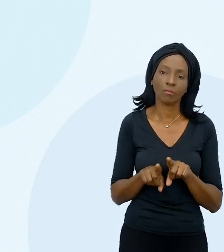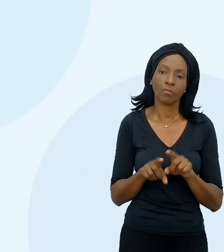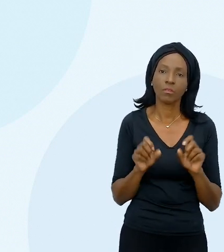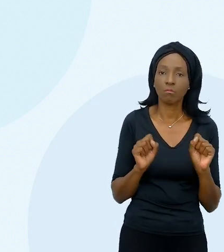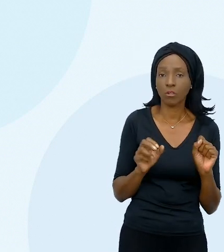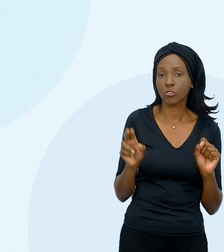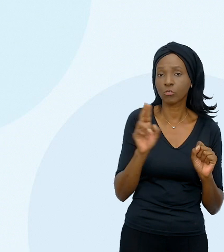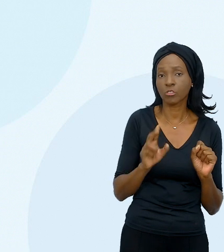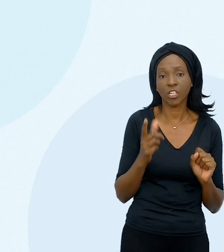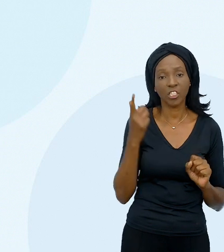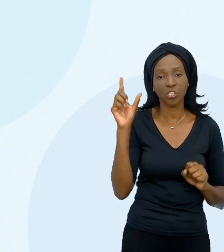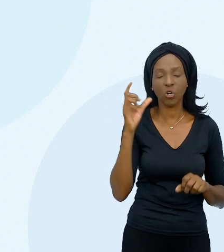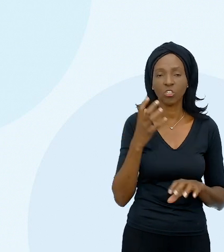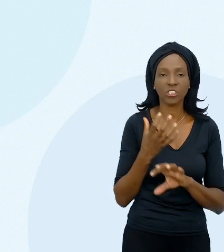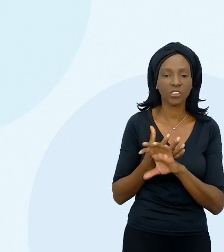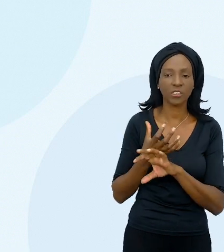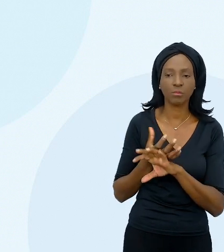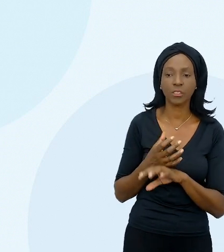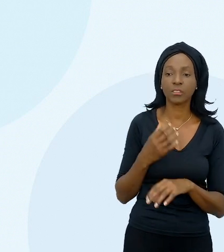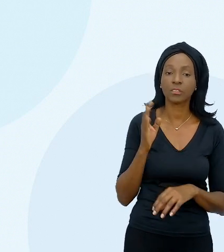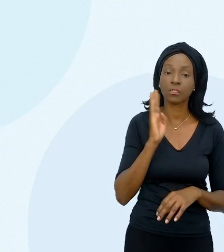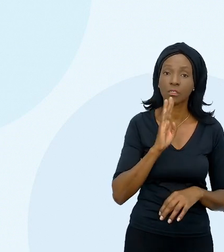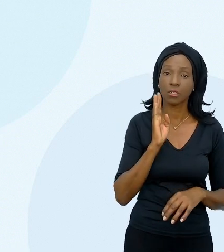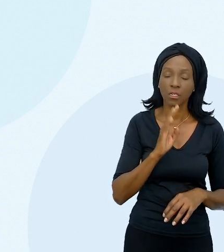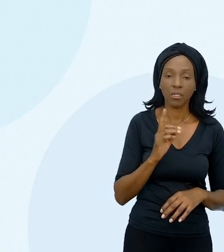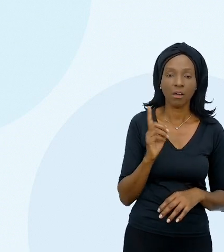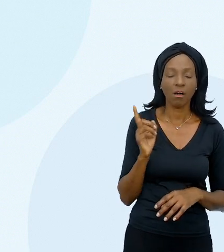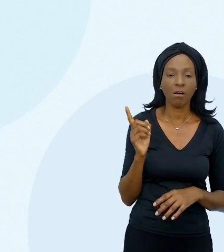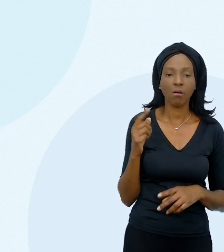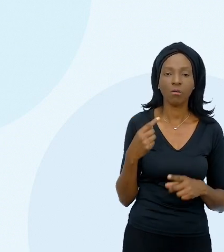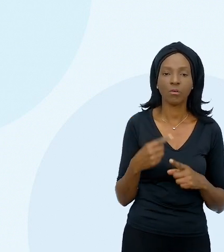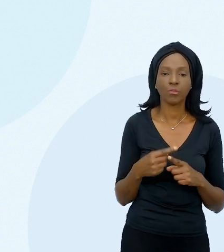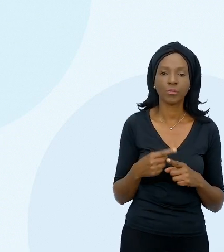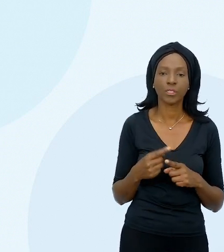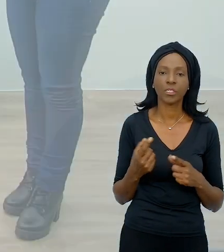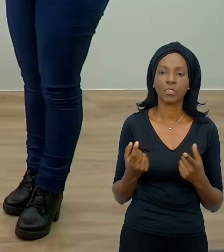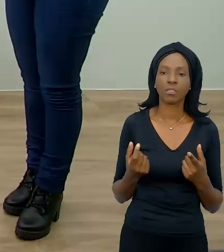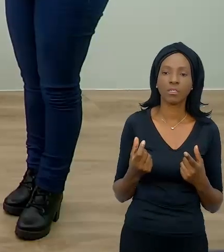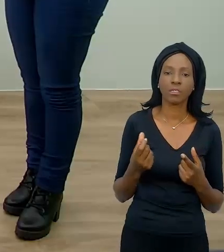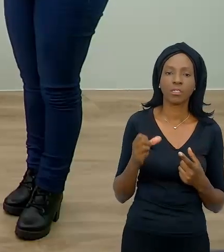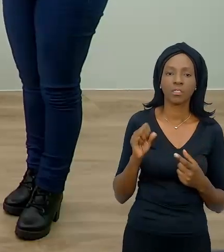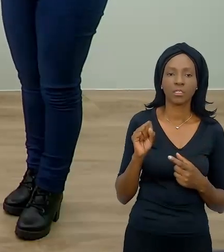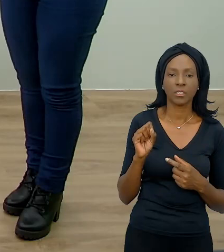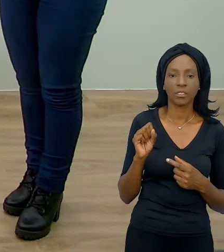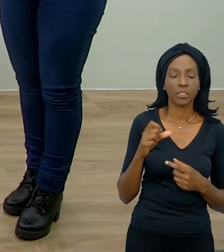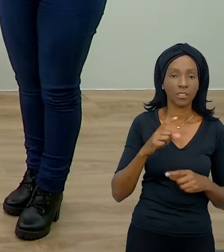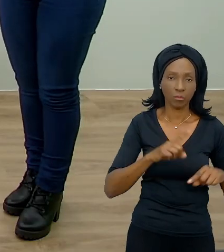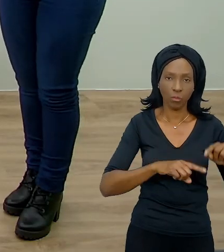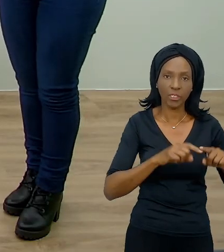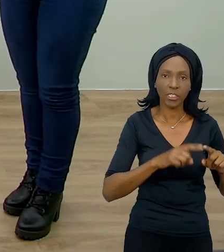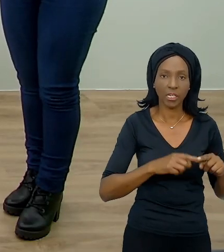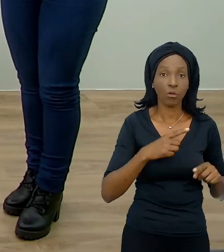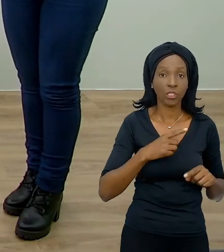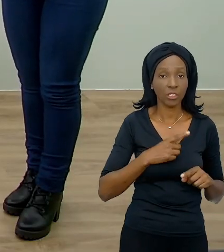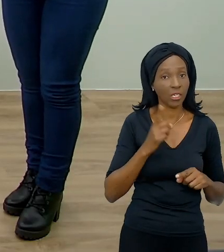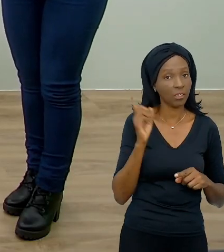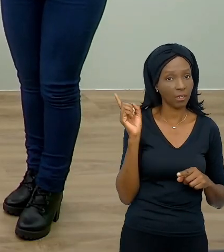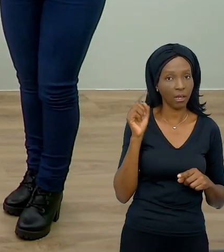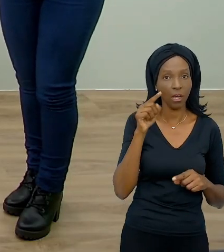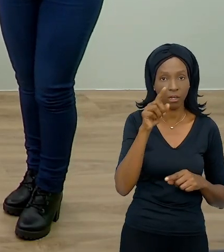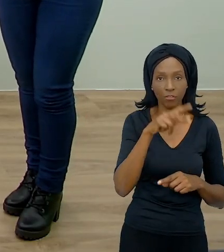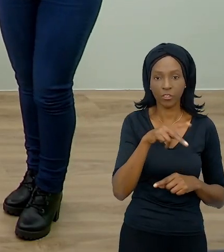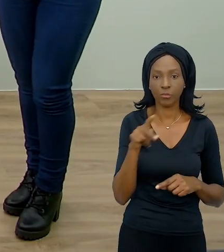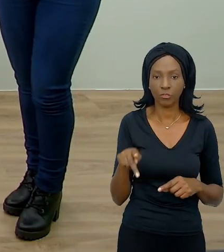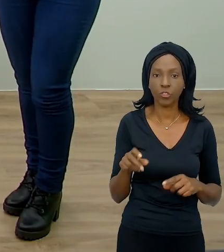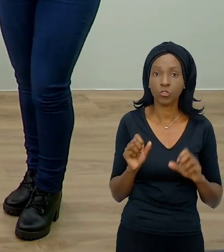outras disciplinas, né? E o interessante desse desdobramento, no caso, acessando, veja, está lá no material, né, professor, que vocês possuem, que é o